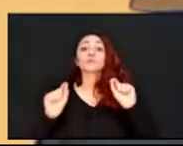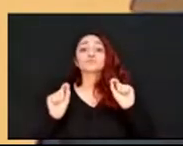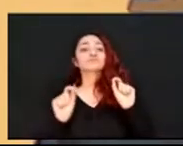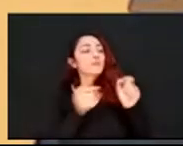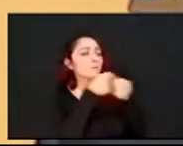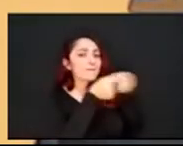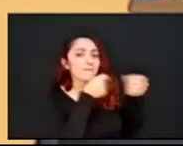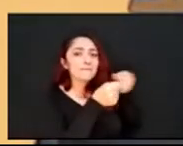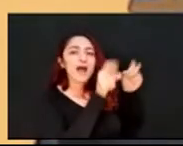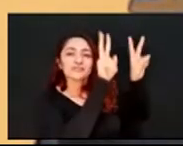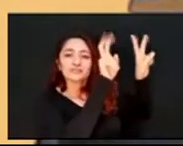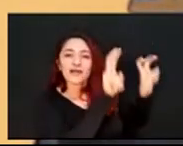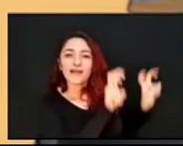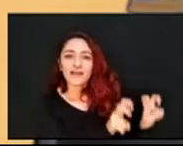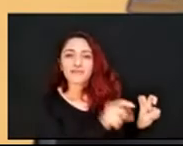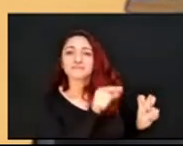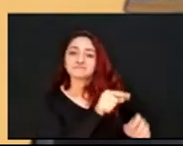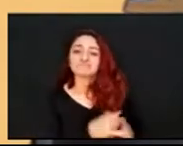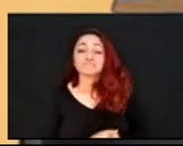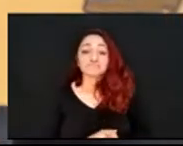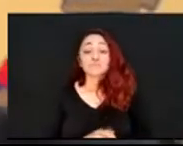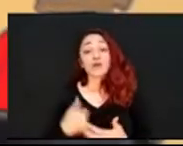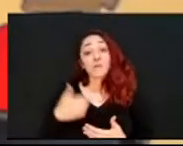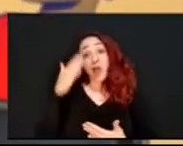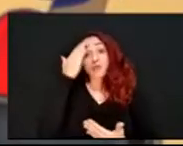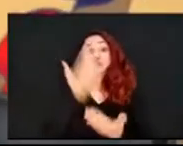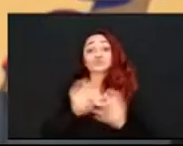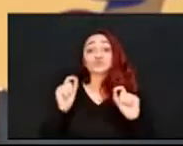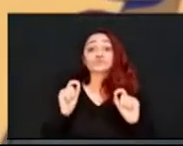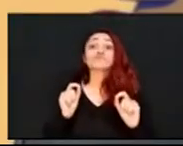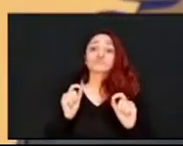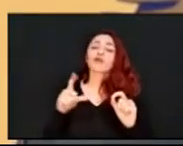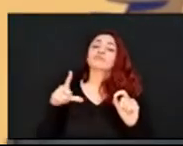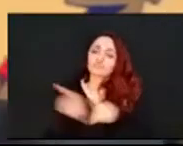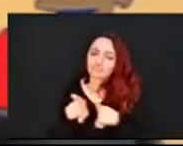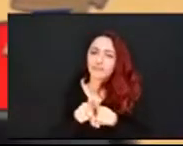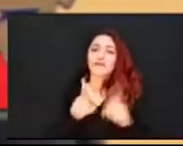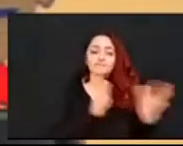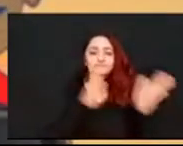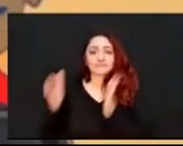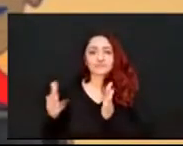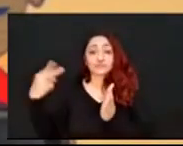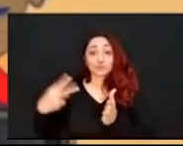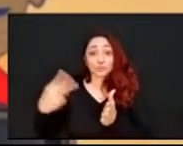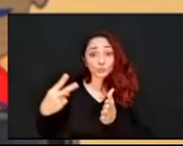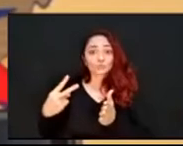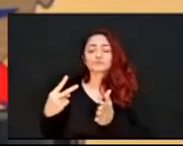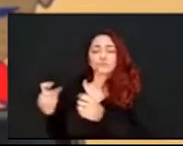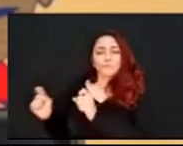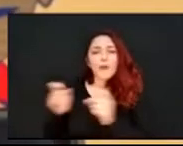e a gente vai acredito que ter a mesma dinâmica dentro do segundo o painel a gente tem a